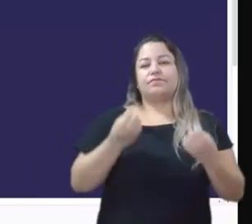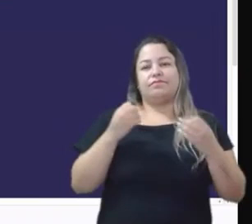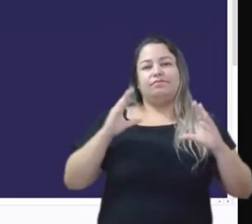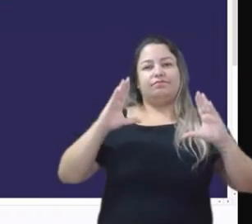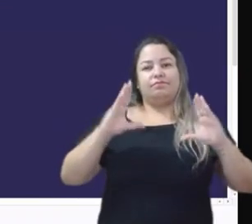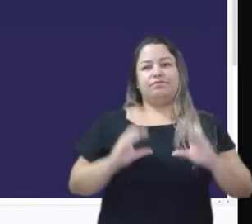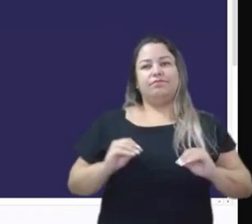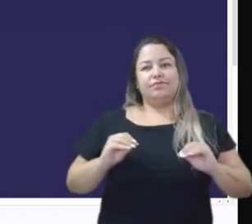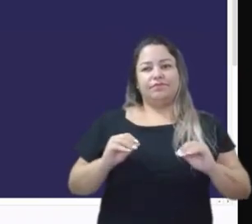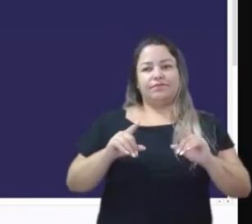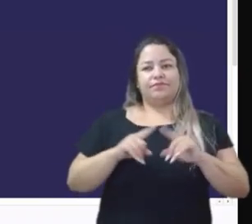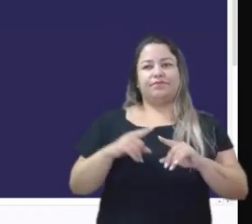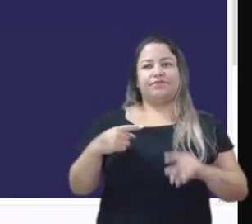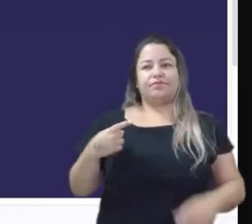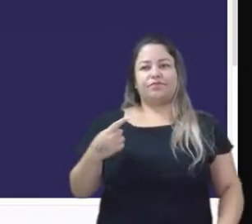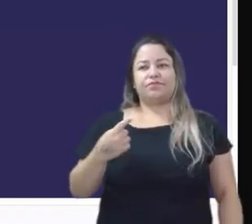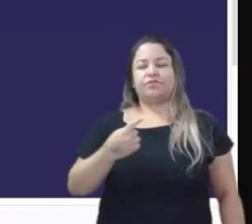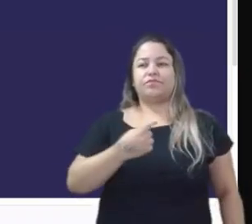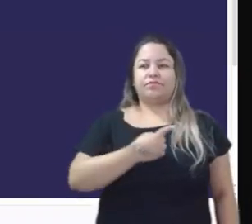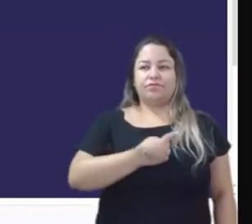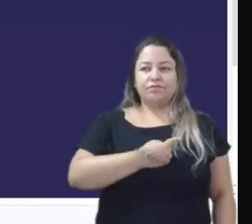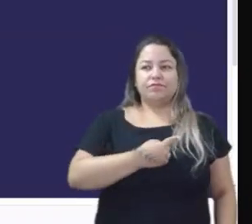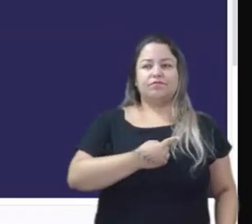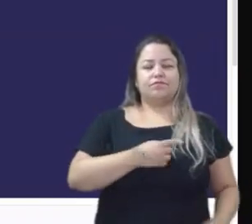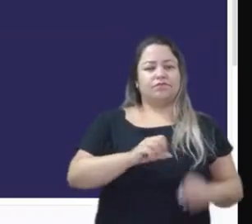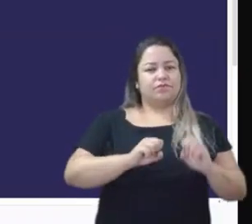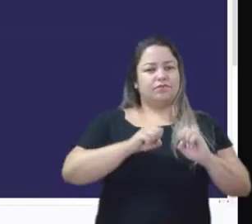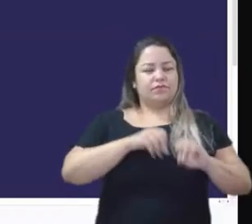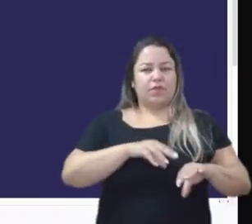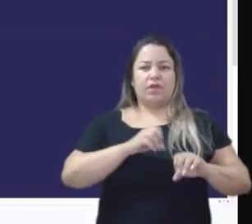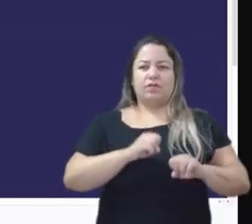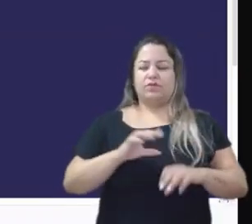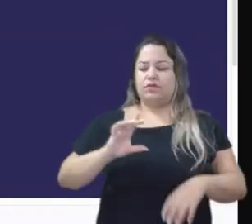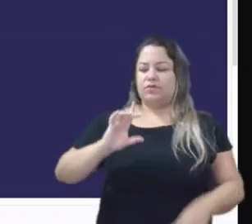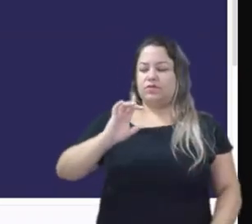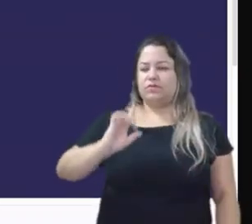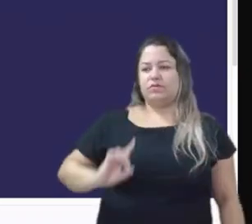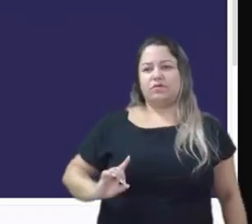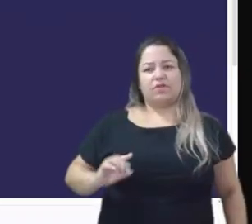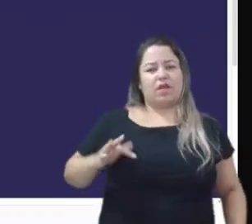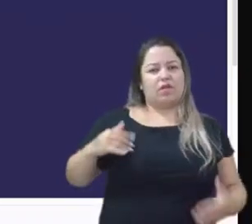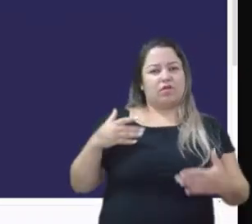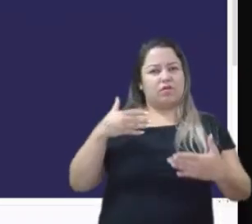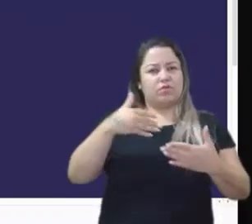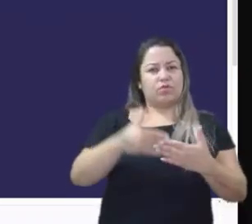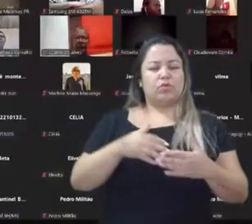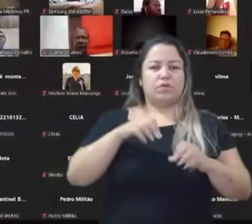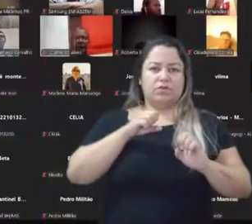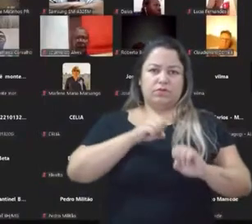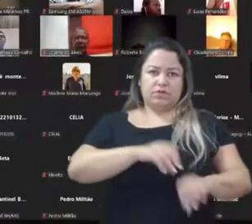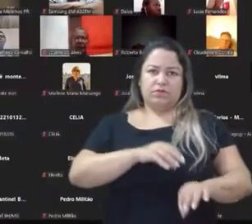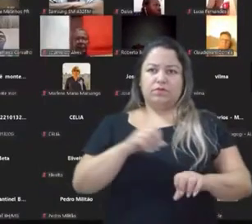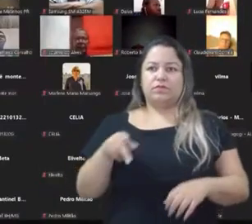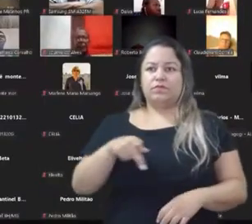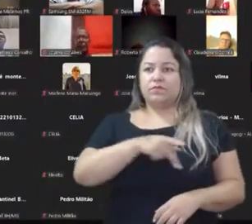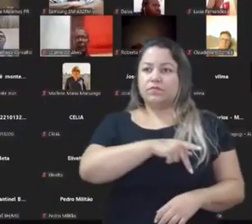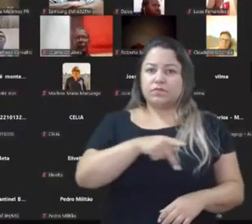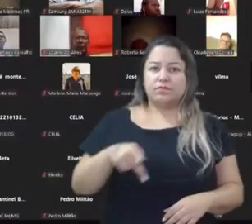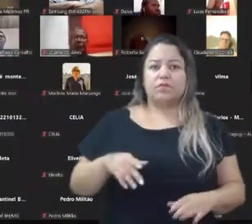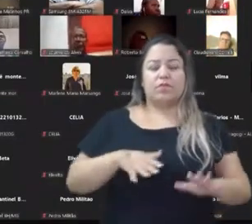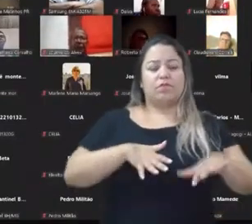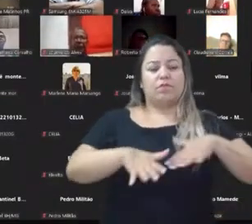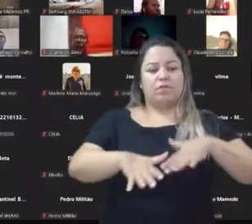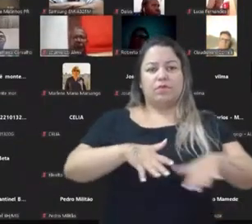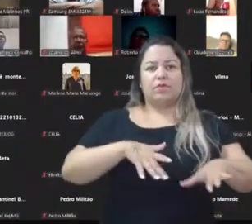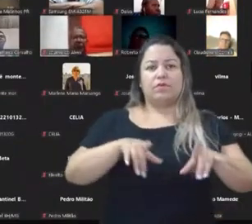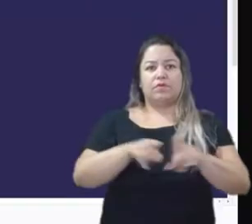aqui em São Paulo Nossa educação está polarizada e a Extrema direita tem avançado entre os educadores o que fica difícil mobilização